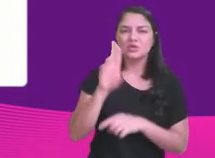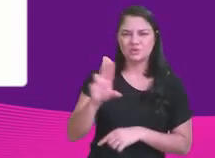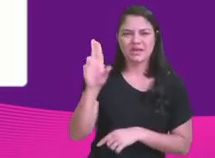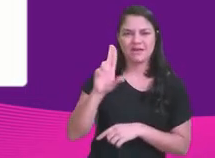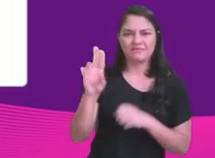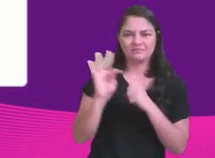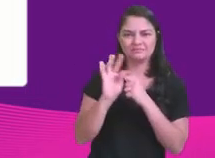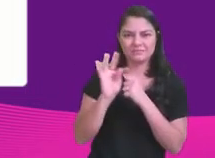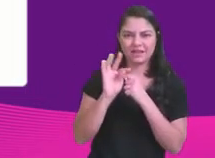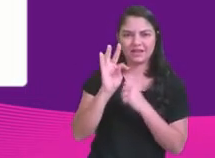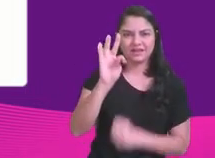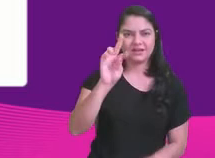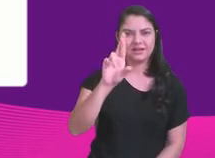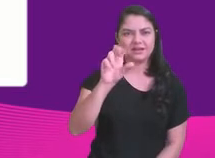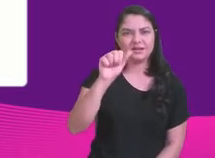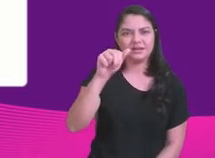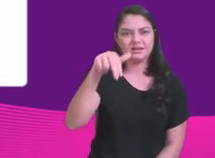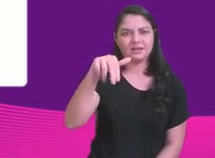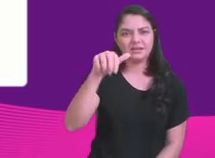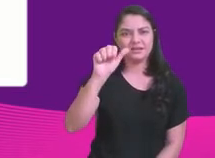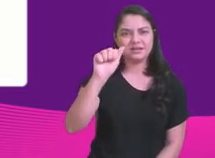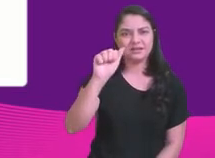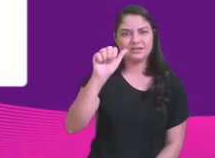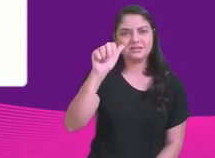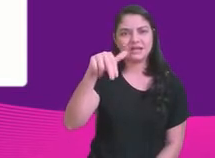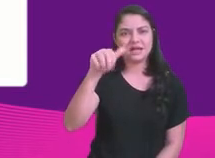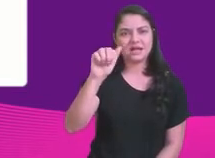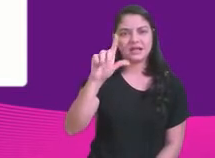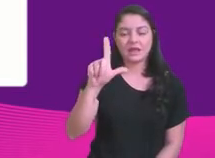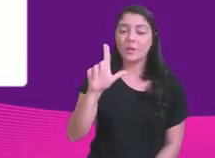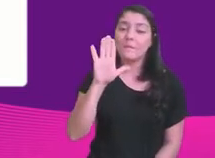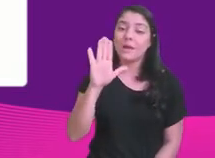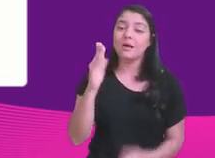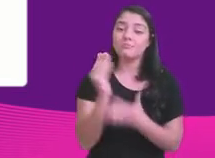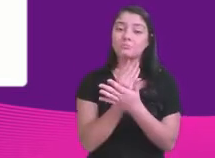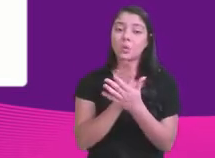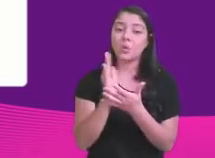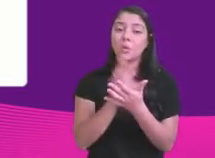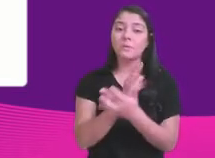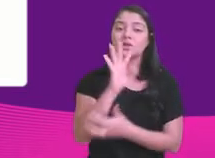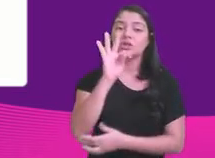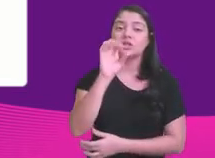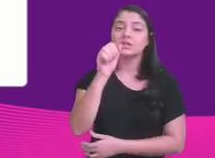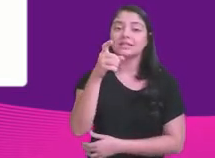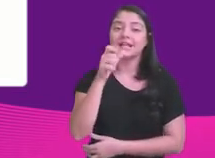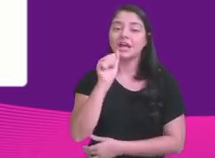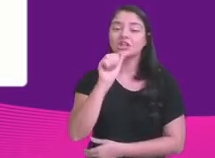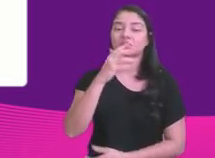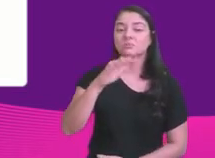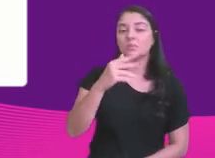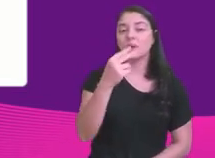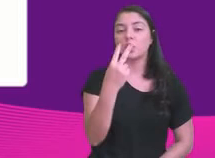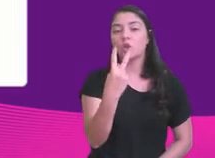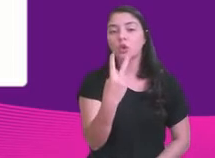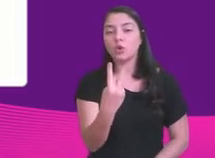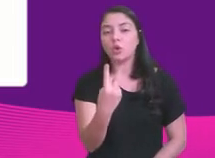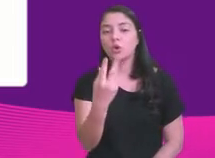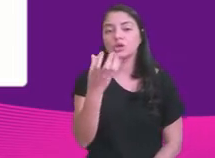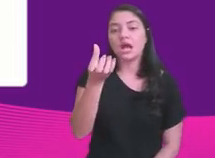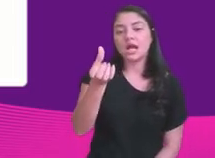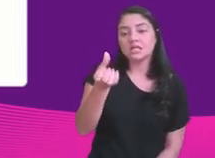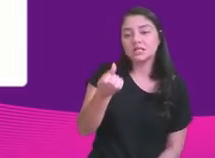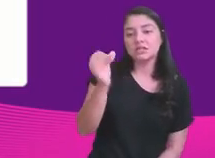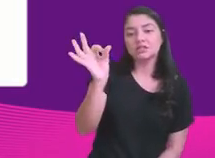havia taxas de conversão que variavam nas mãos de cirurgiões, entre 2% a